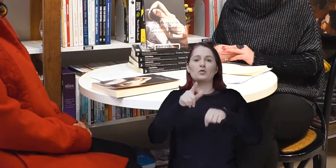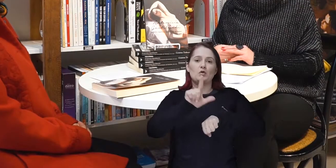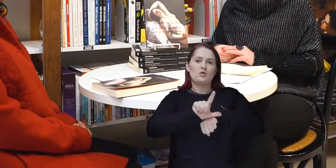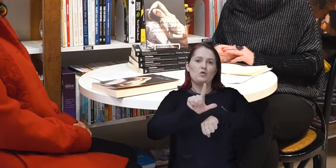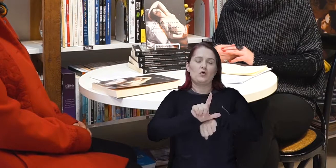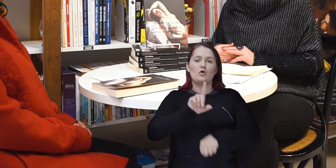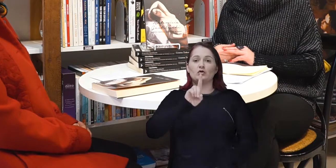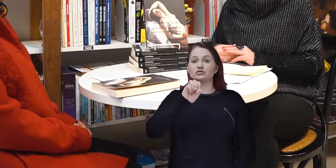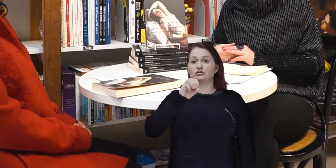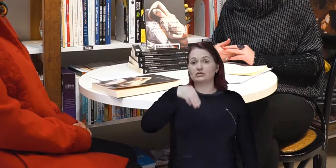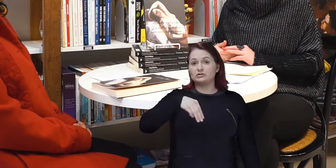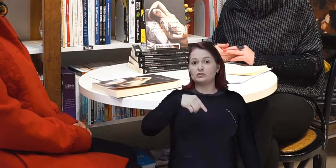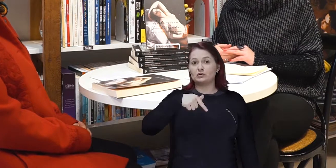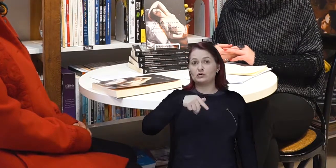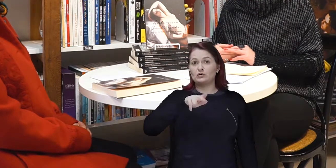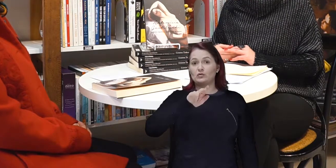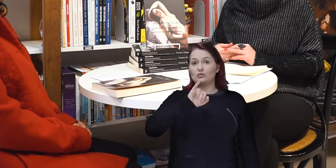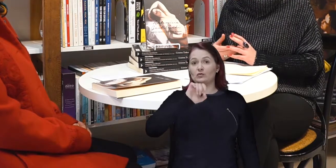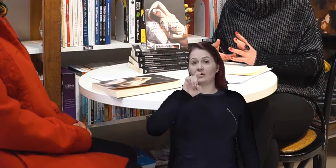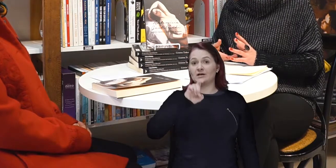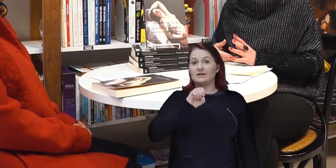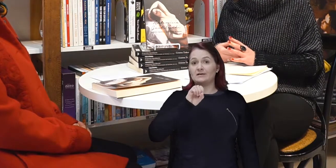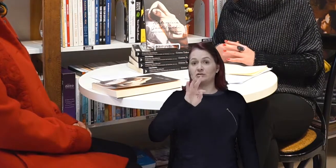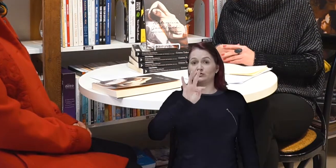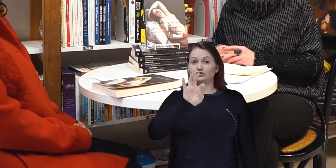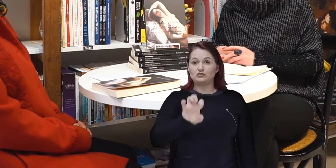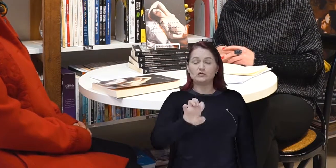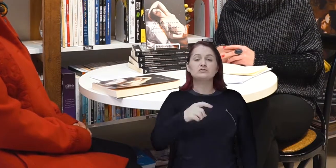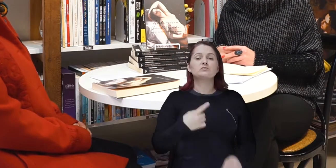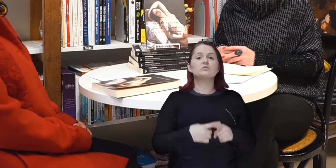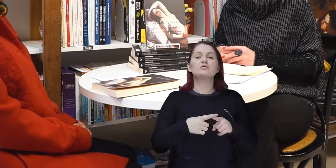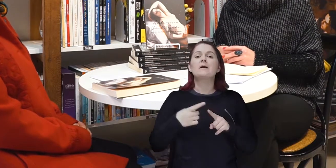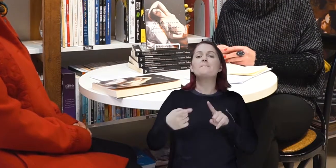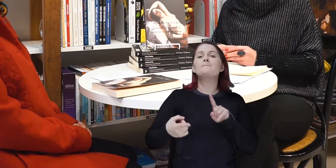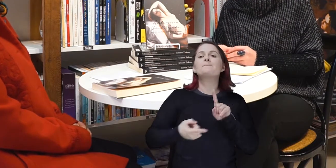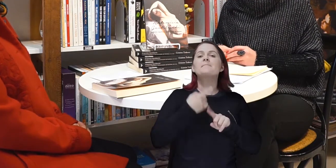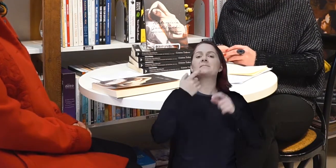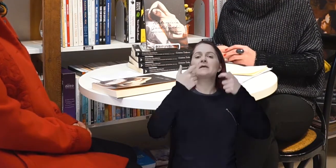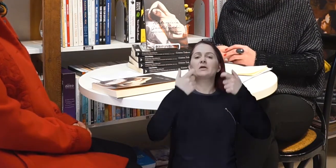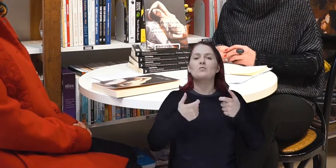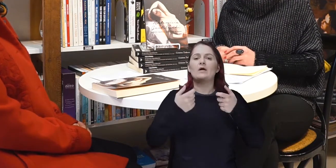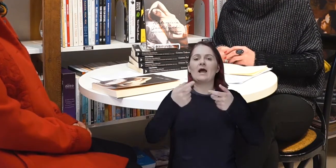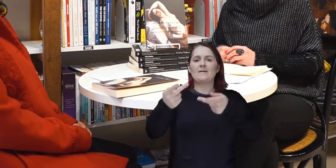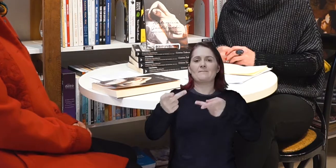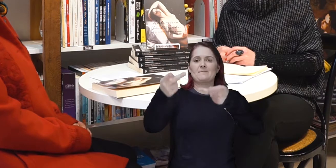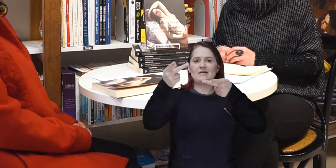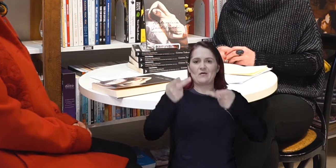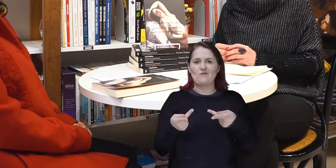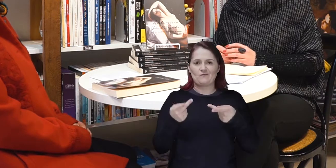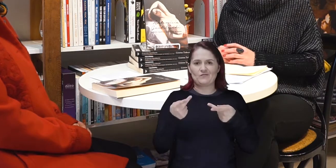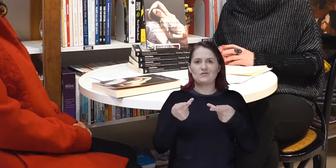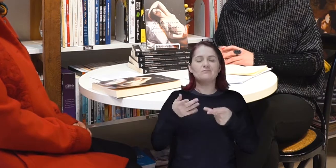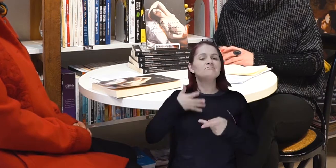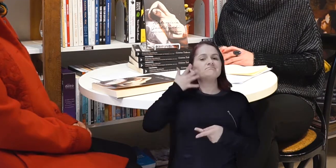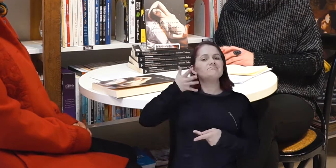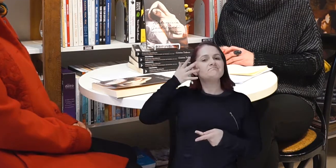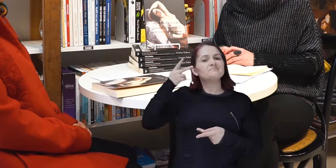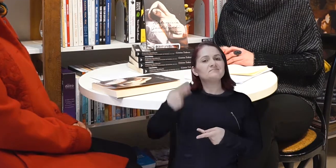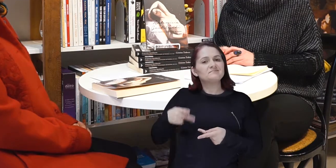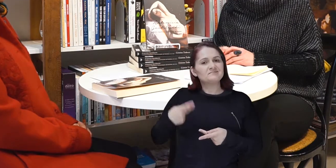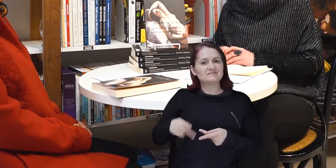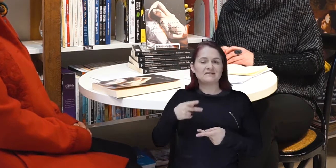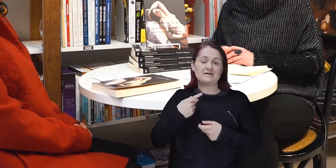na Livraria Dom Quixote, em razão de ter sido o primeiro espaço em que eu fui convidada para falar sobre Artemisia Gentileschi na cidade de